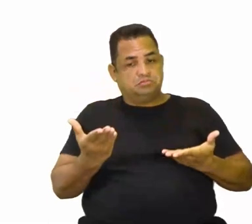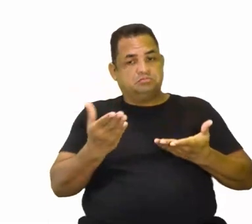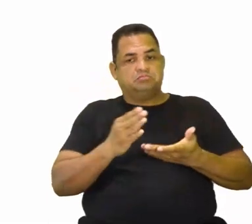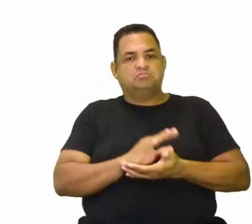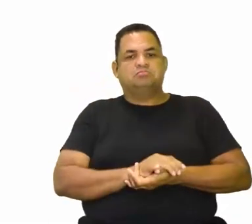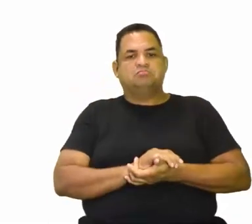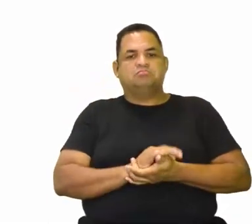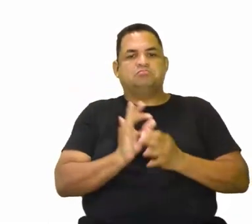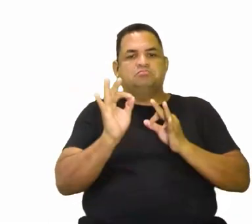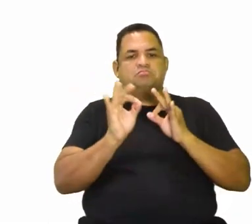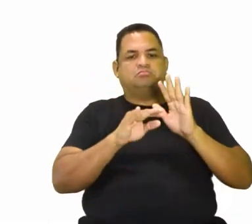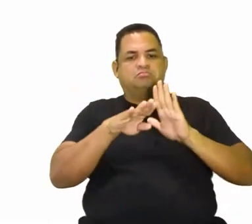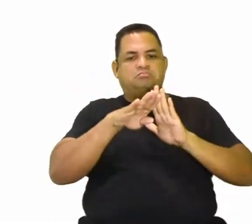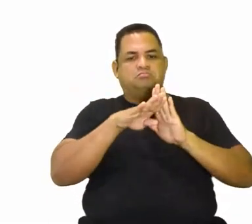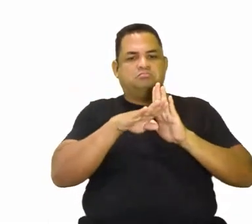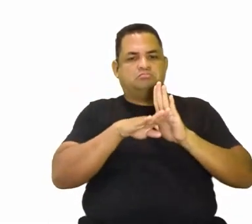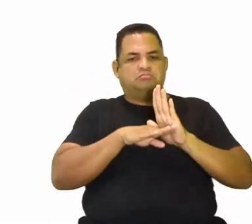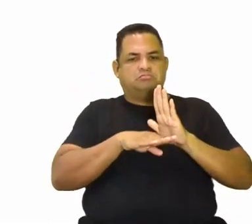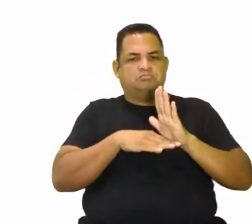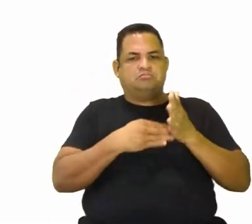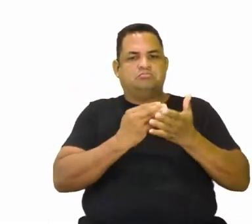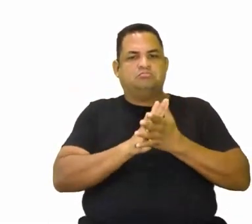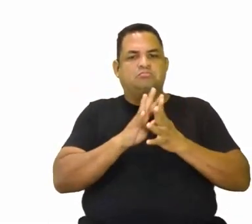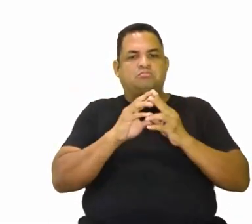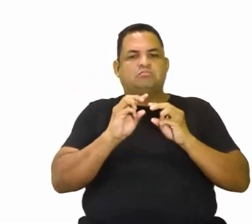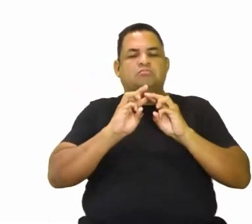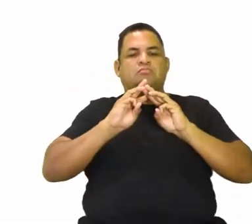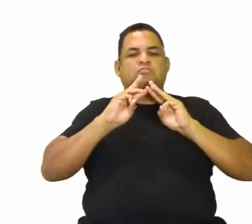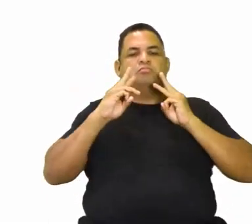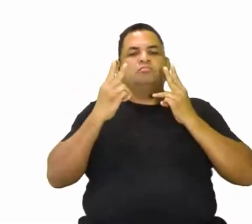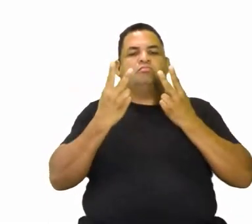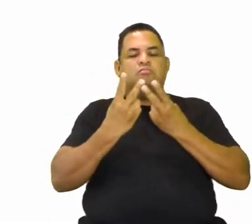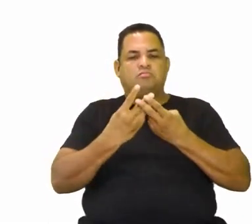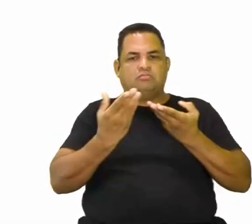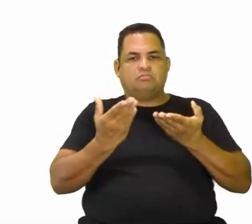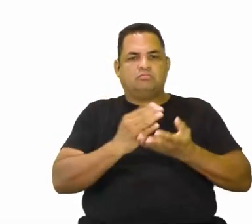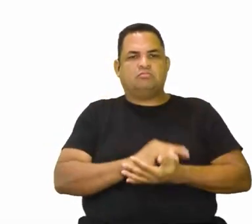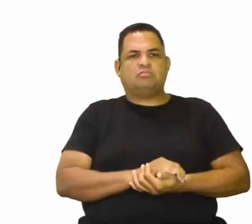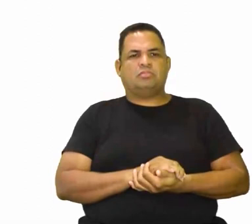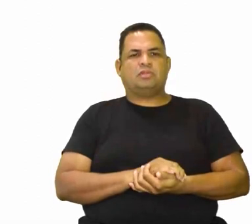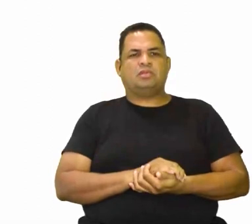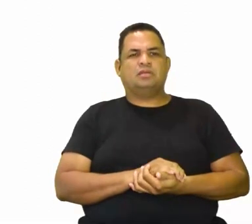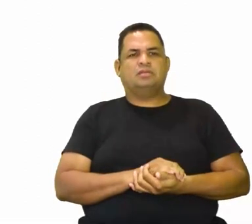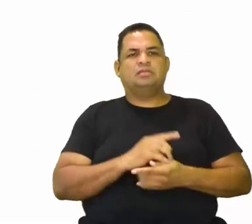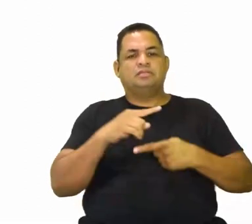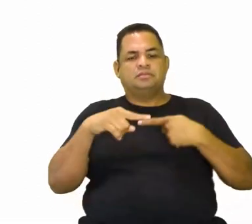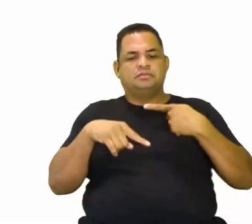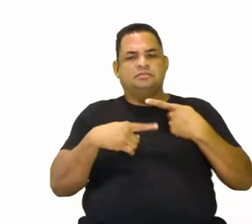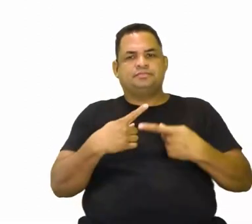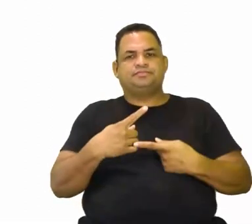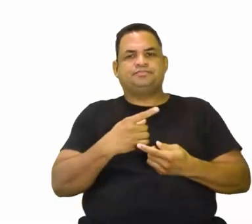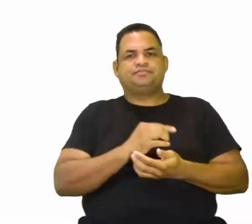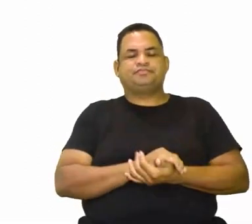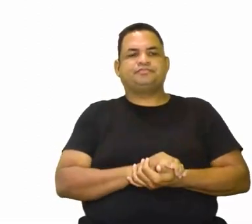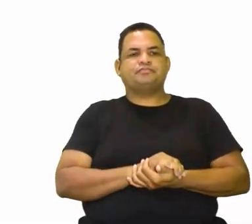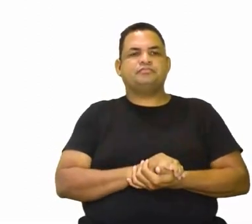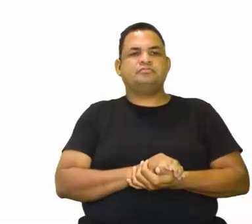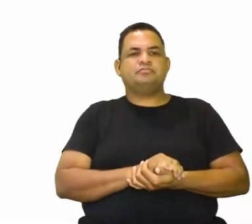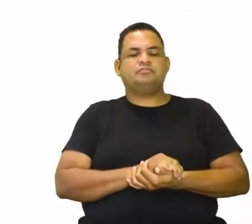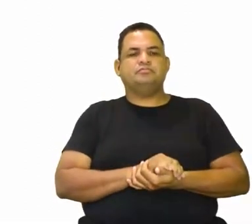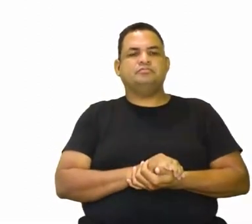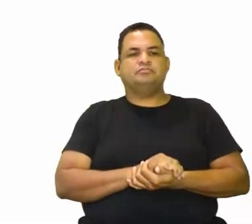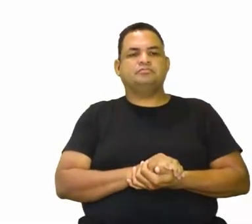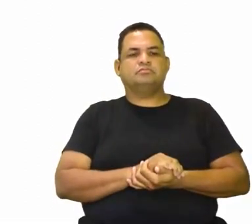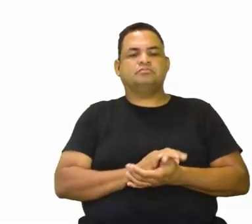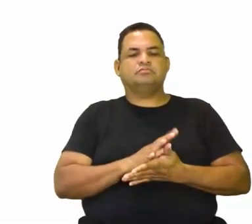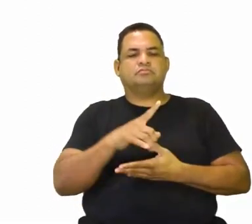da constituição da matéria. Tudo bem? Então, na sequência, ainda sobre